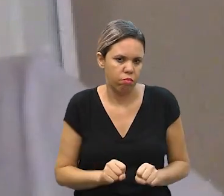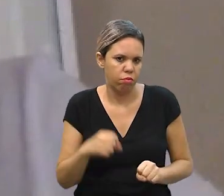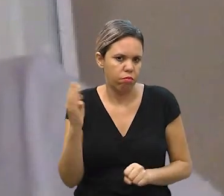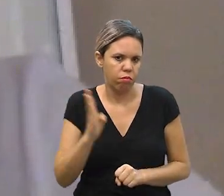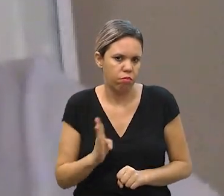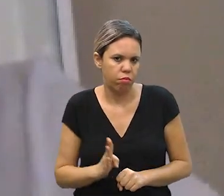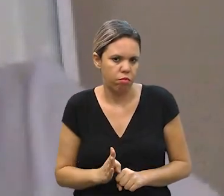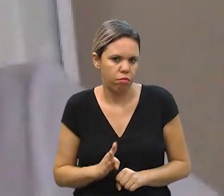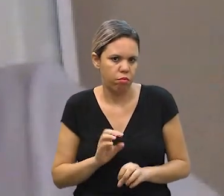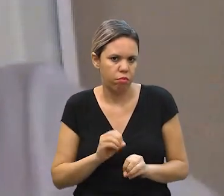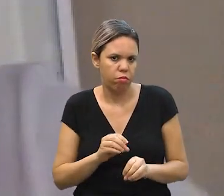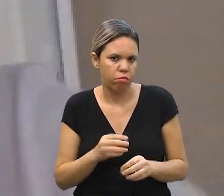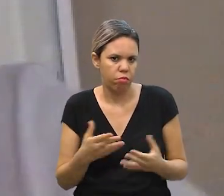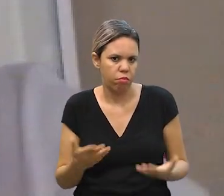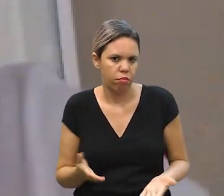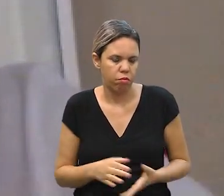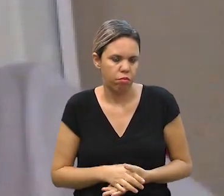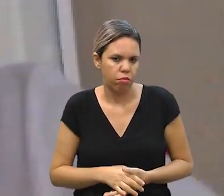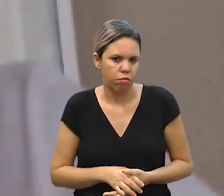Sistema Nacional de Educação.